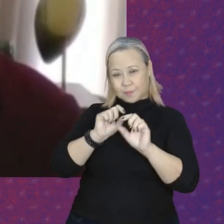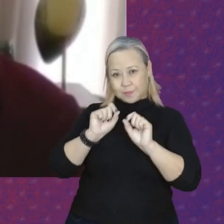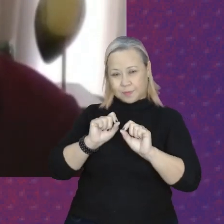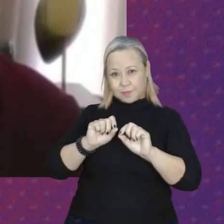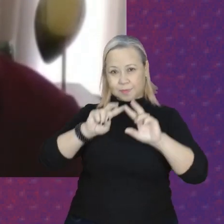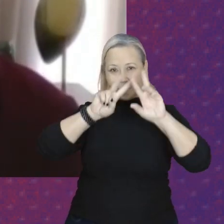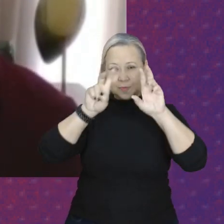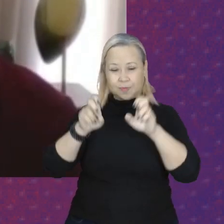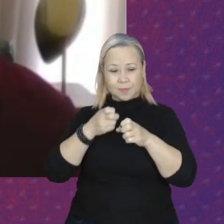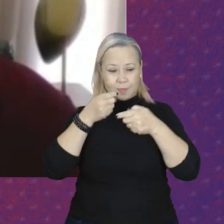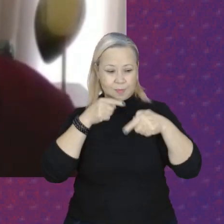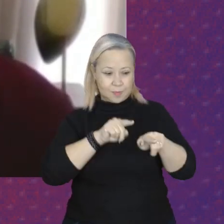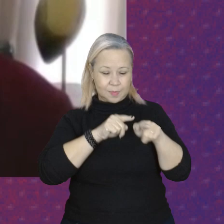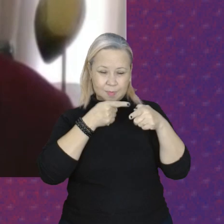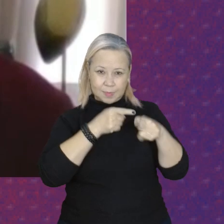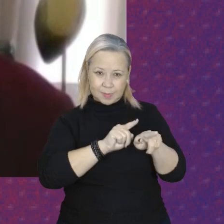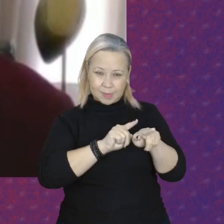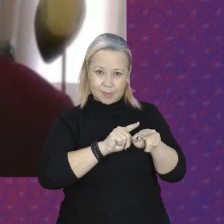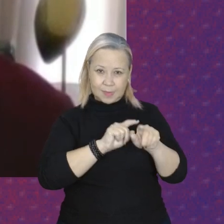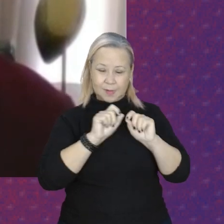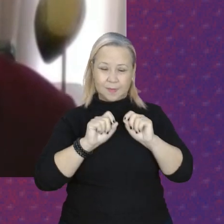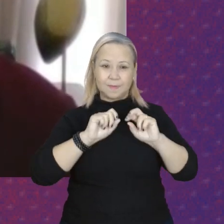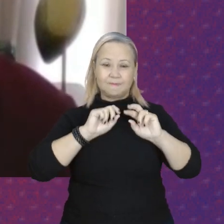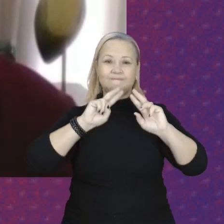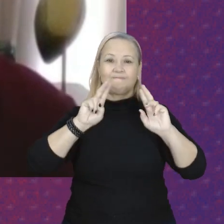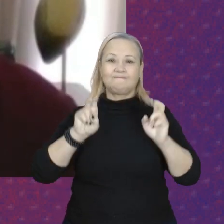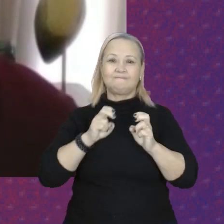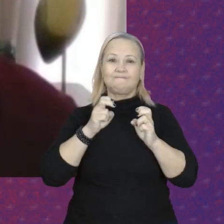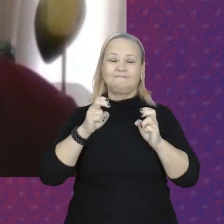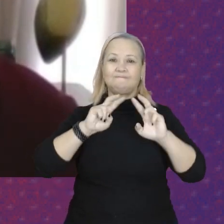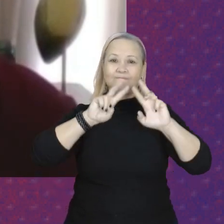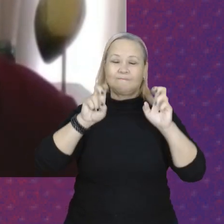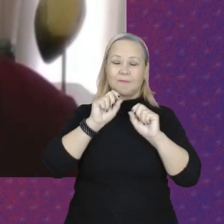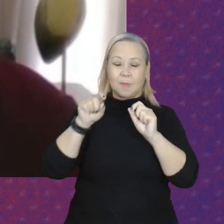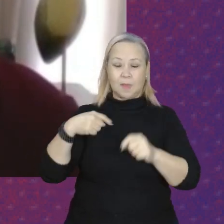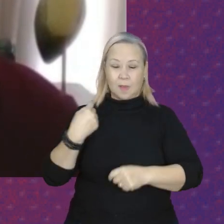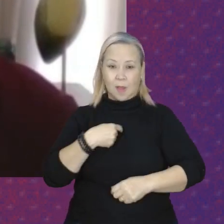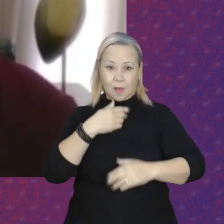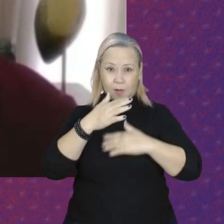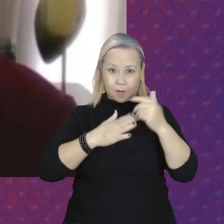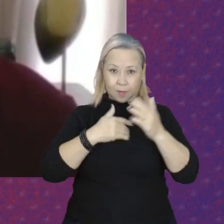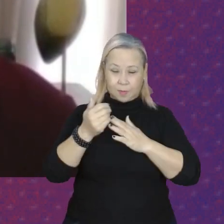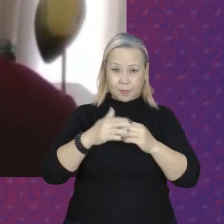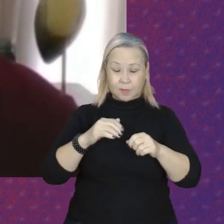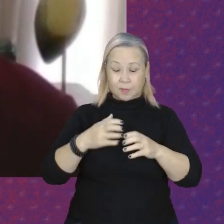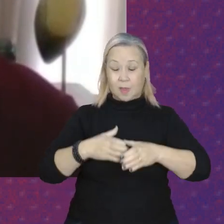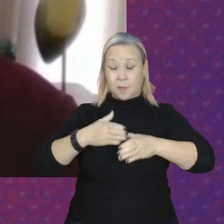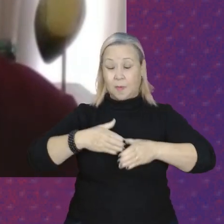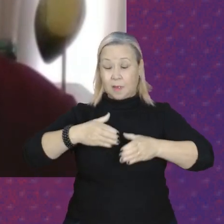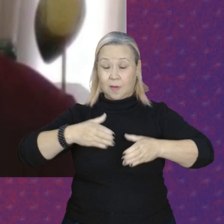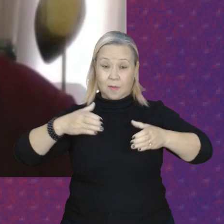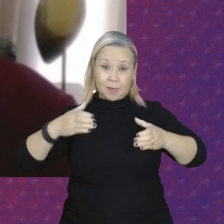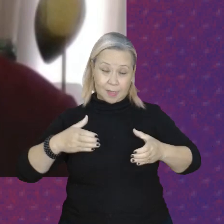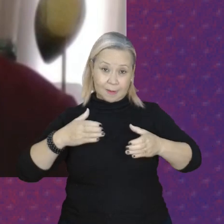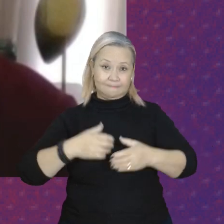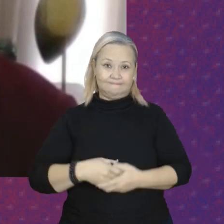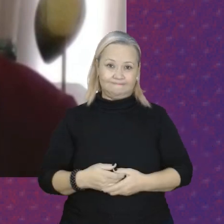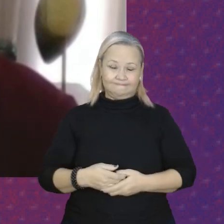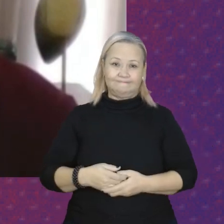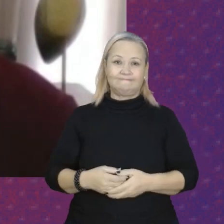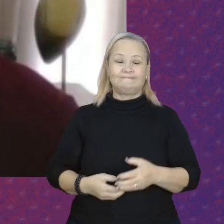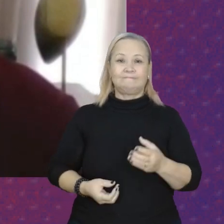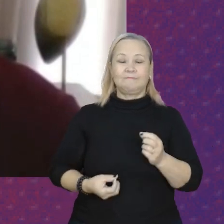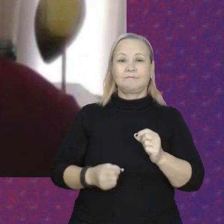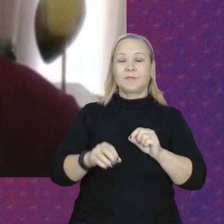dos desafios em relação à nossa profissão, que é majoritariamente formada